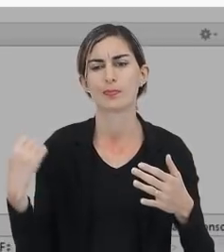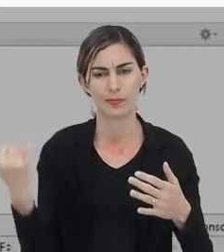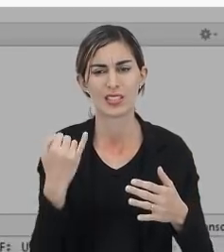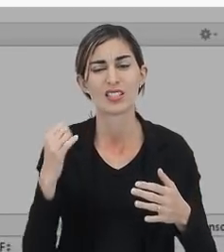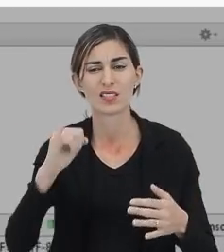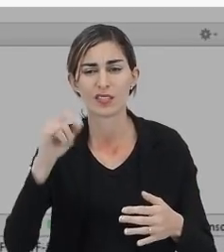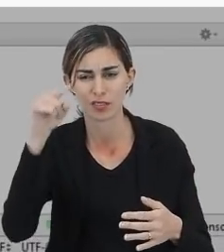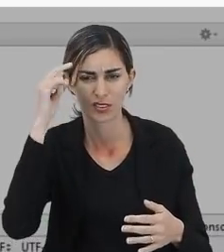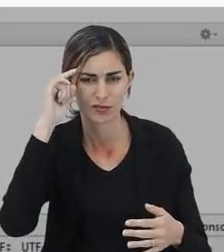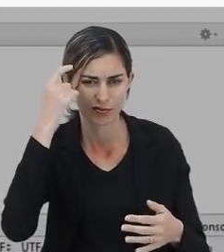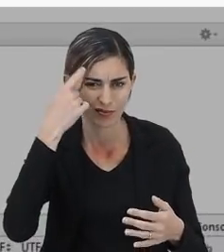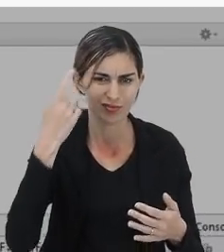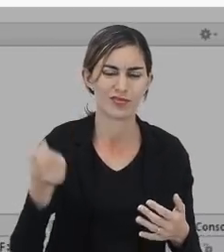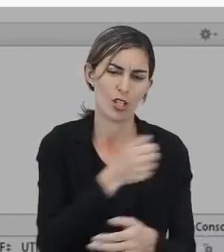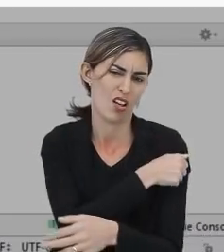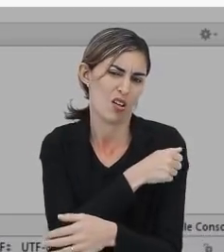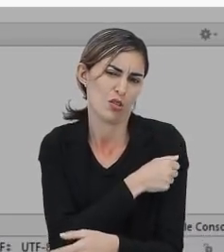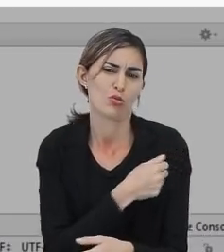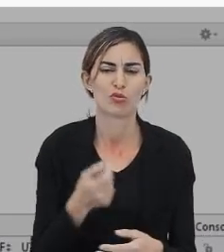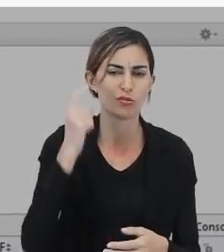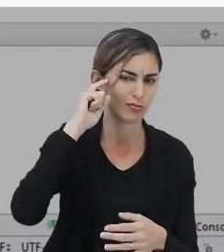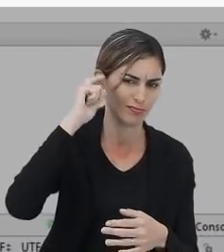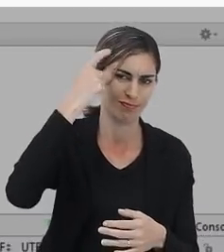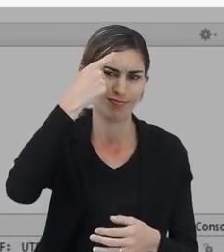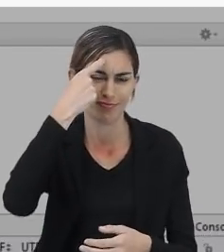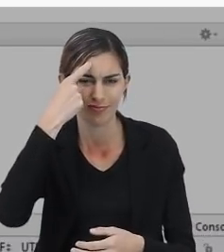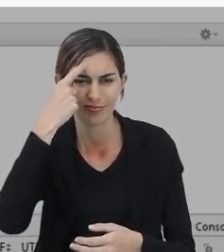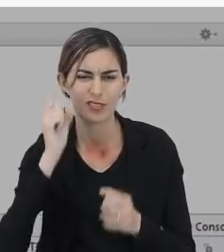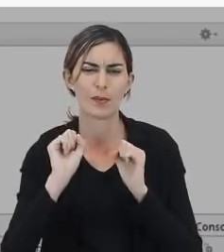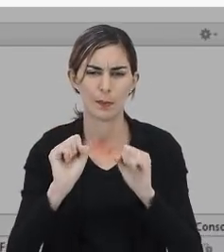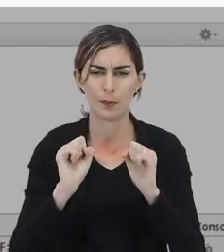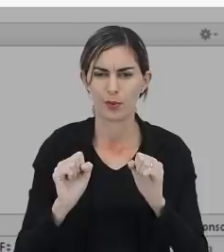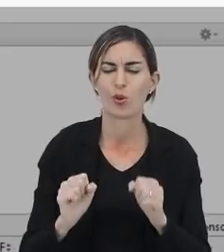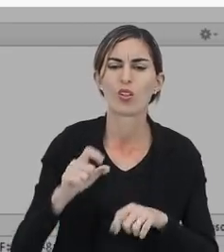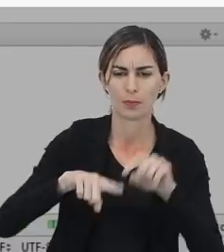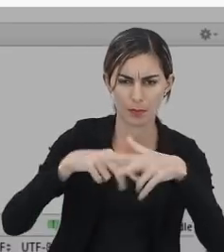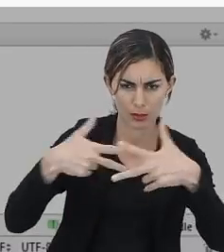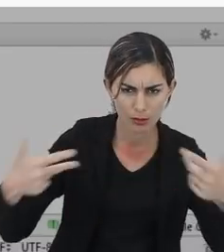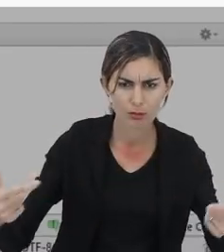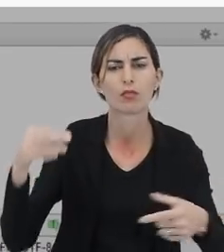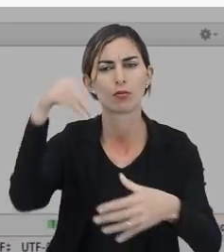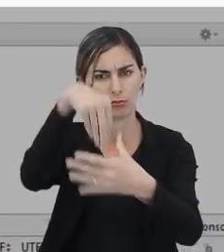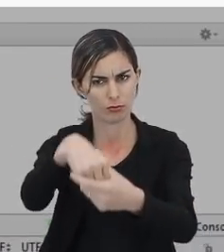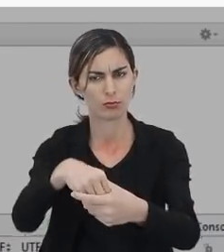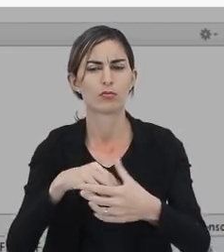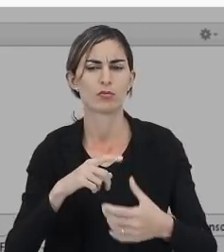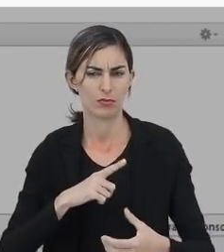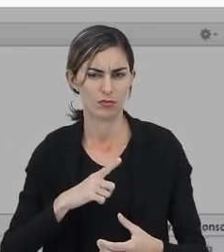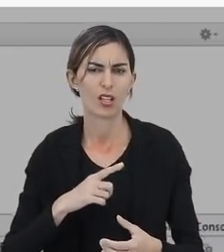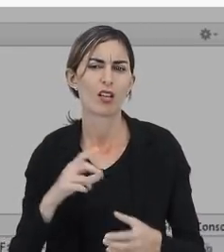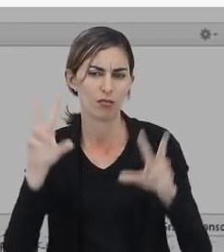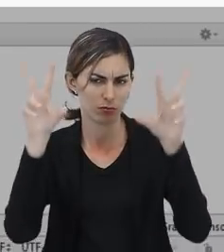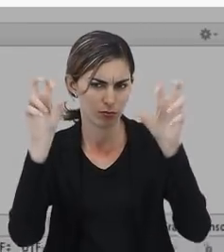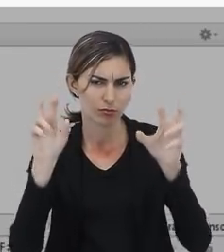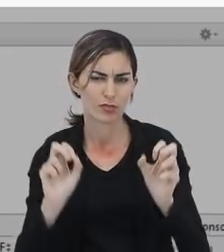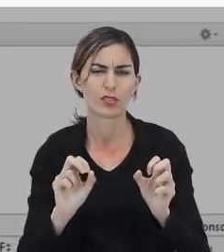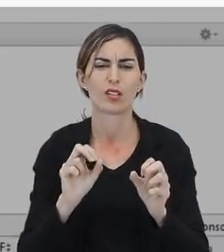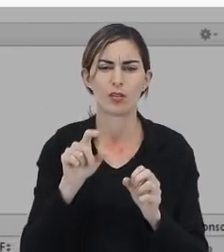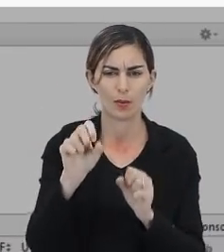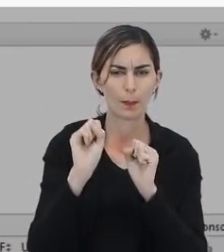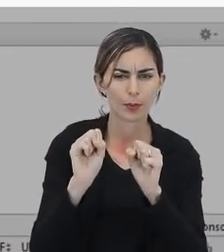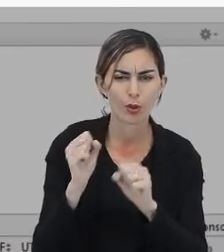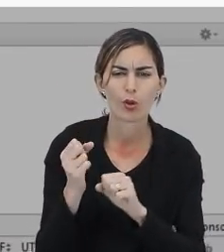resposta no último caso, quando você realmente está tendo dúvidas. Existe também muito material na internet sobre o assunto